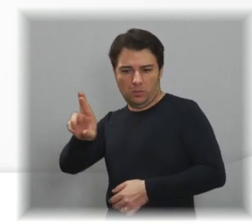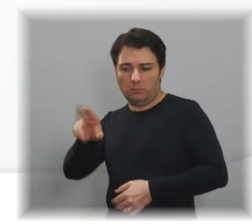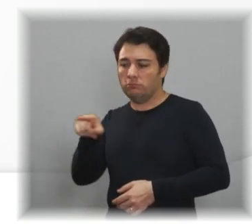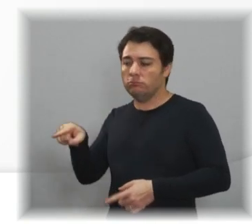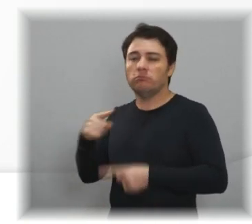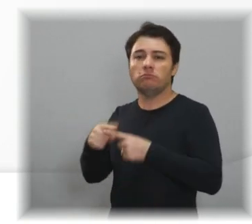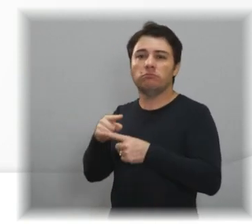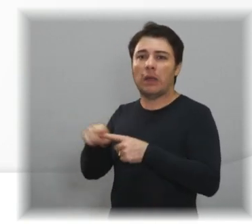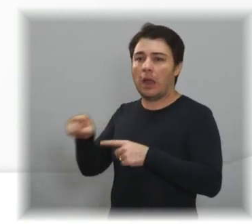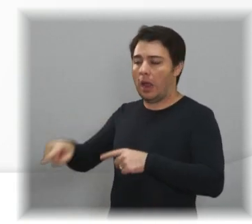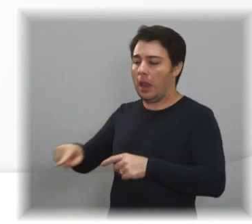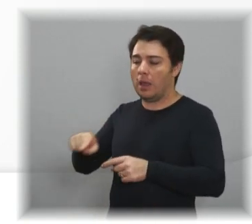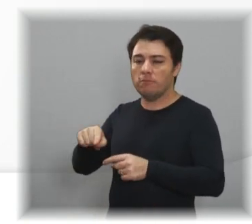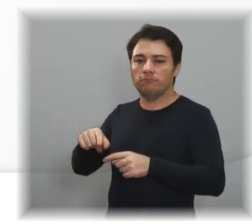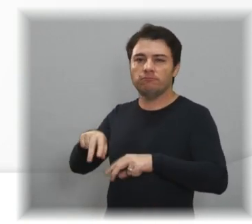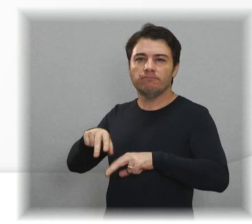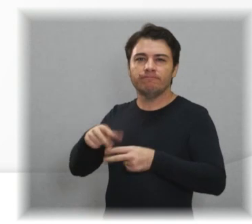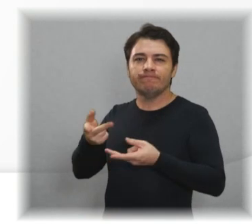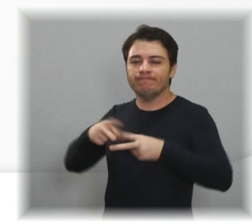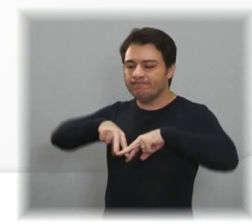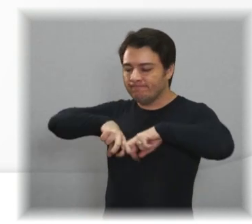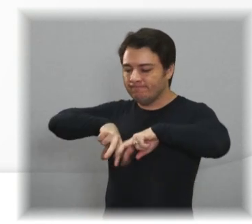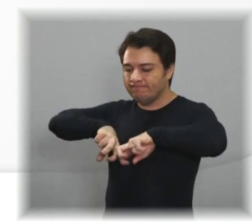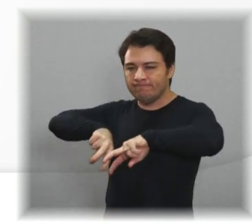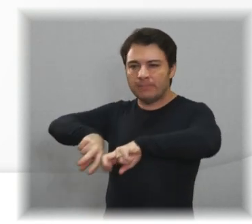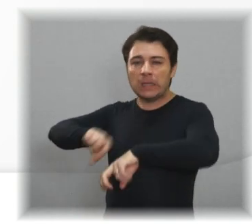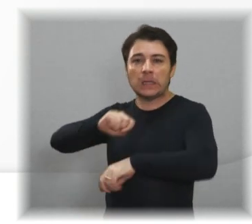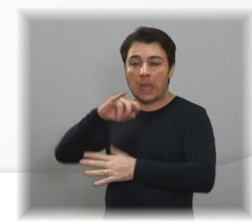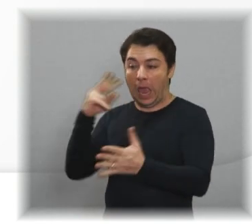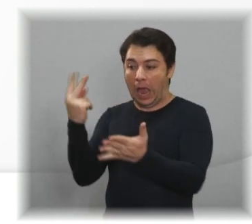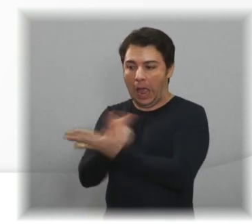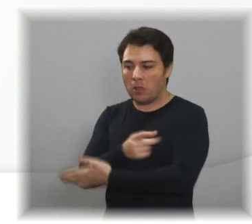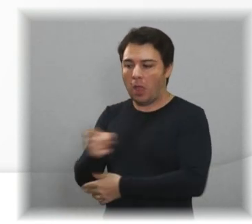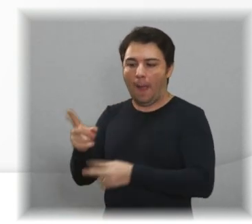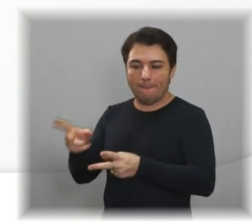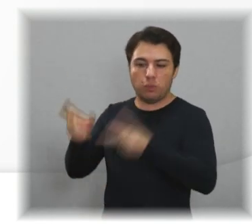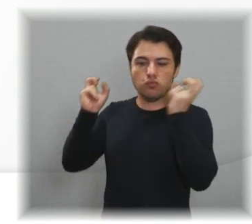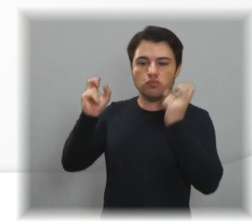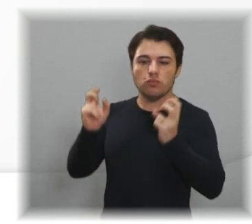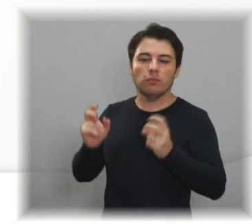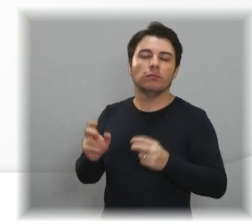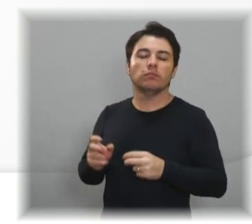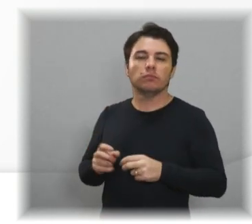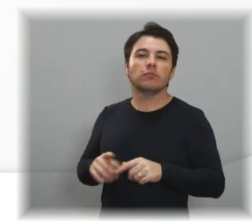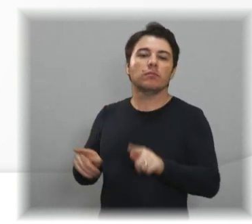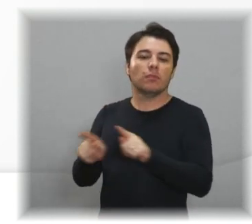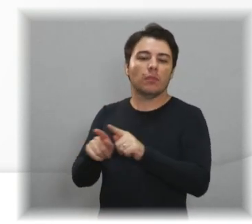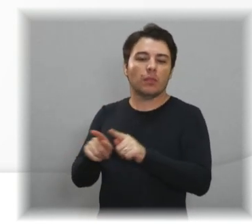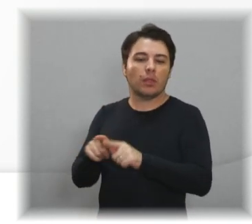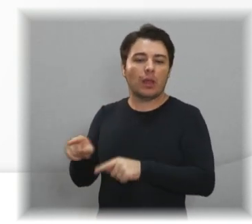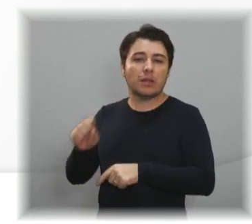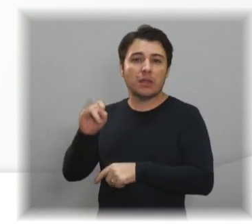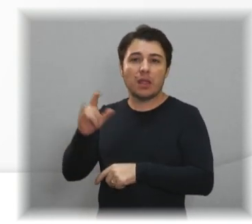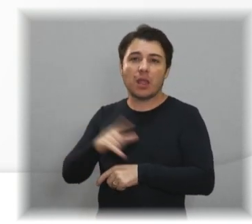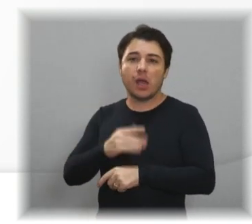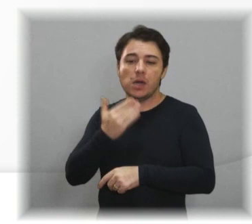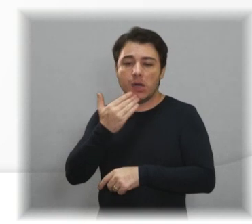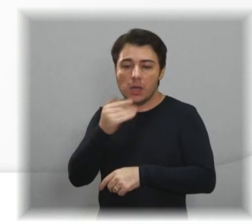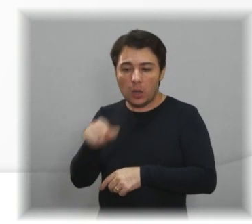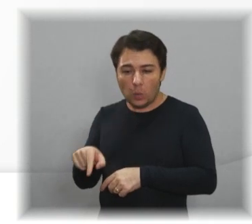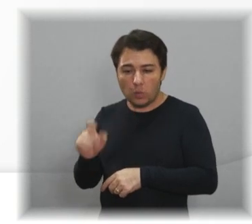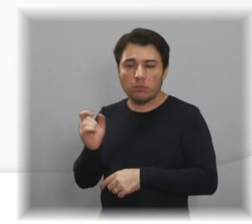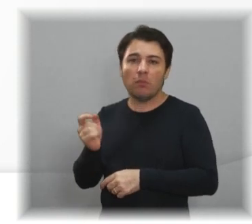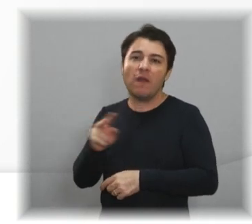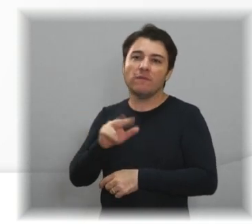que enxergam defeito e abre porque a gente fala isso que se não ficaria subestação e toda a rede para frente tivesse um defeito lá na